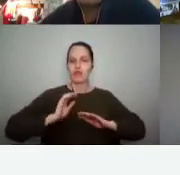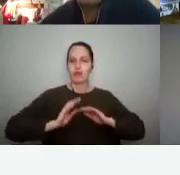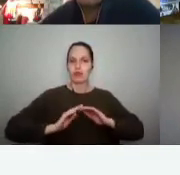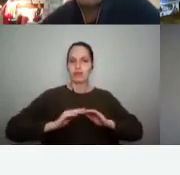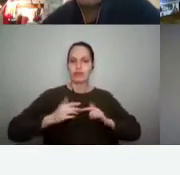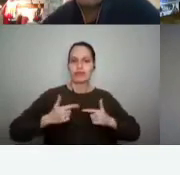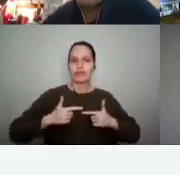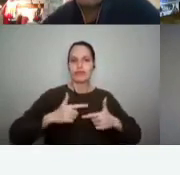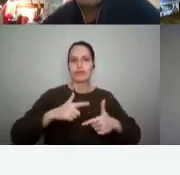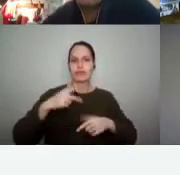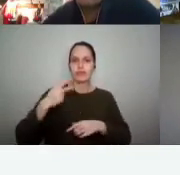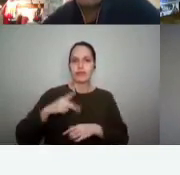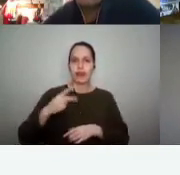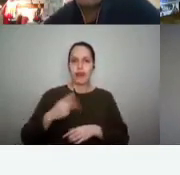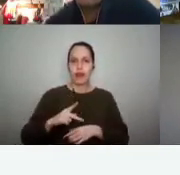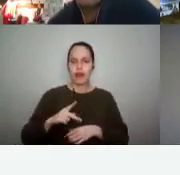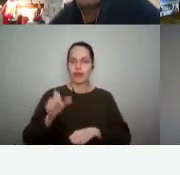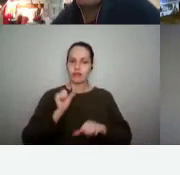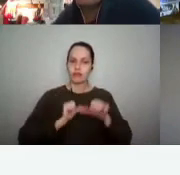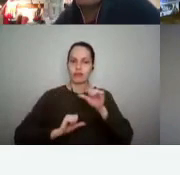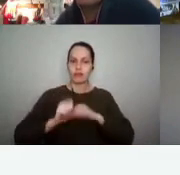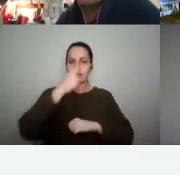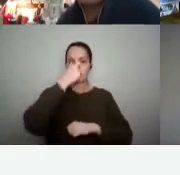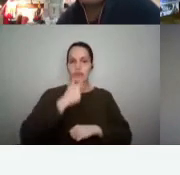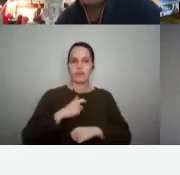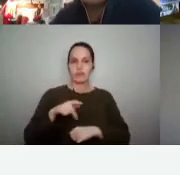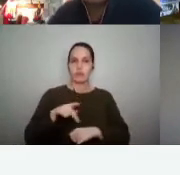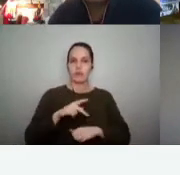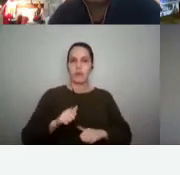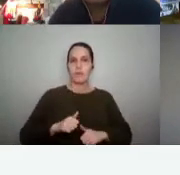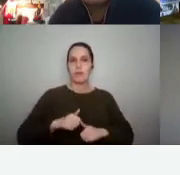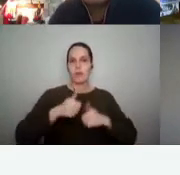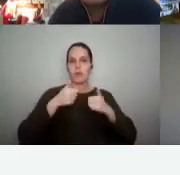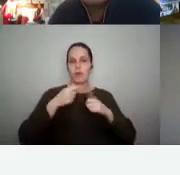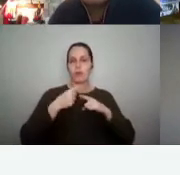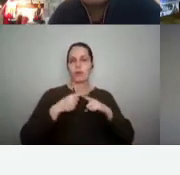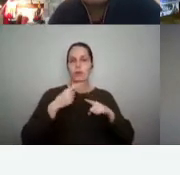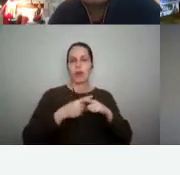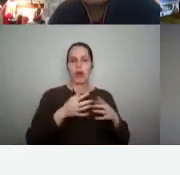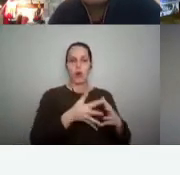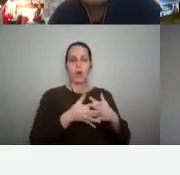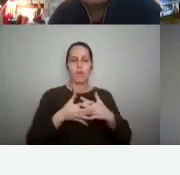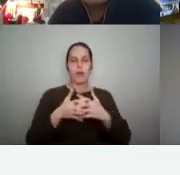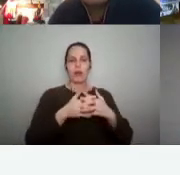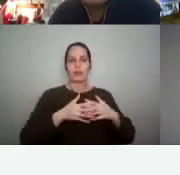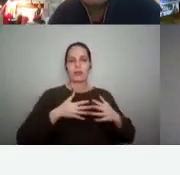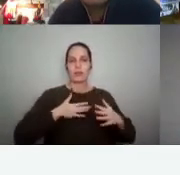um professor melhor, porque ele aprende na complexidade da sua ação.